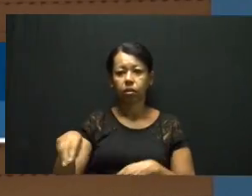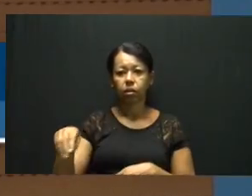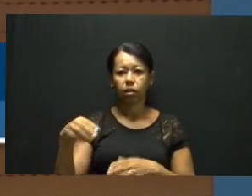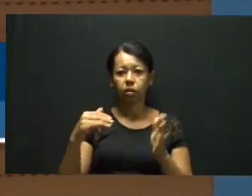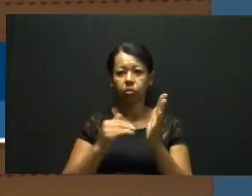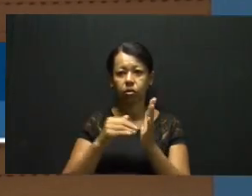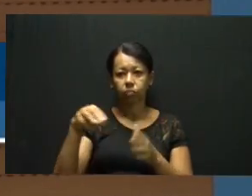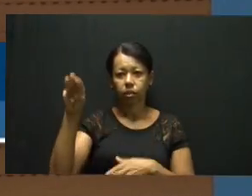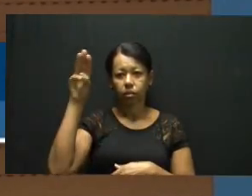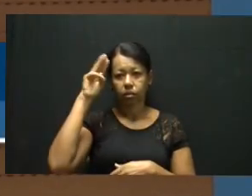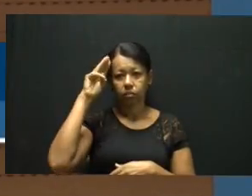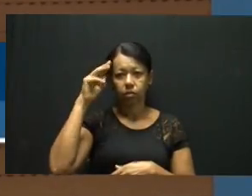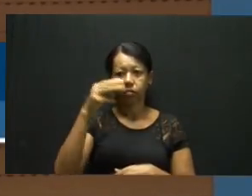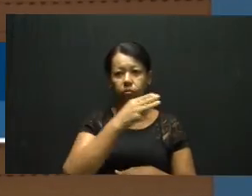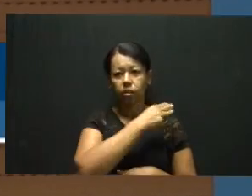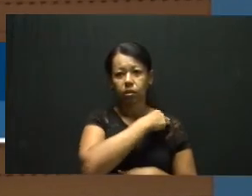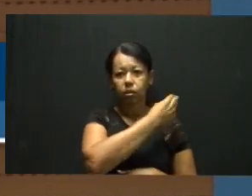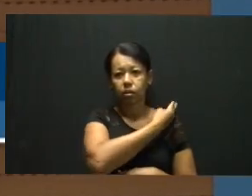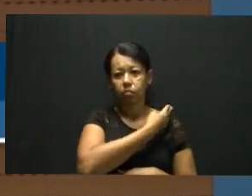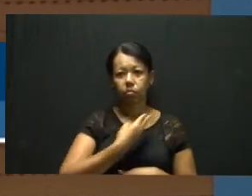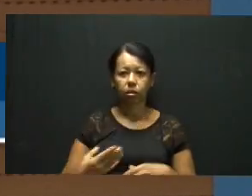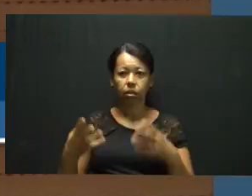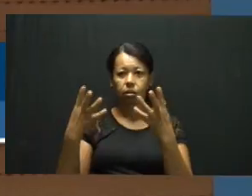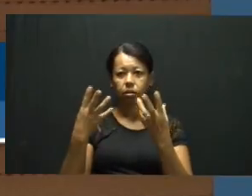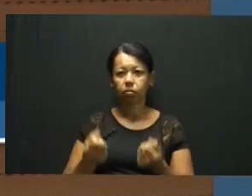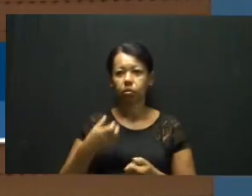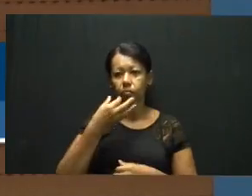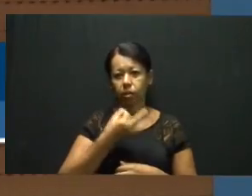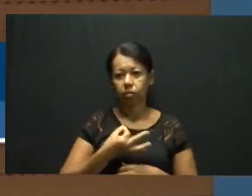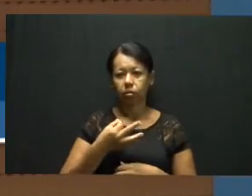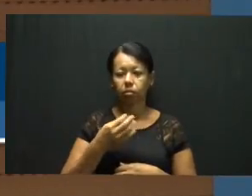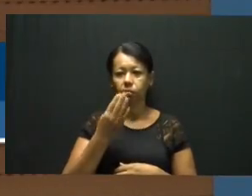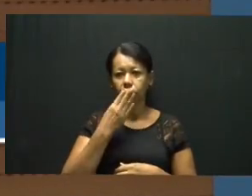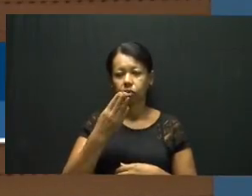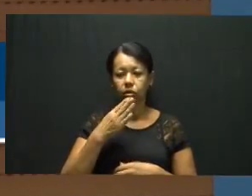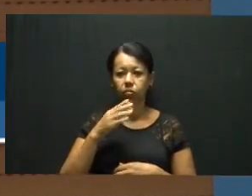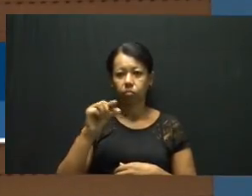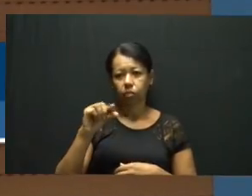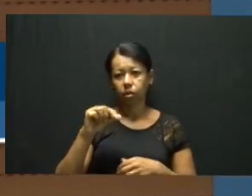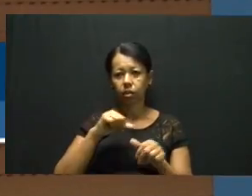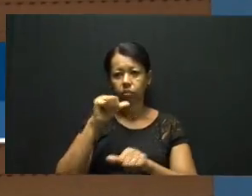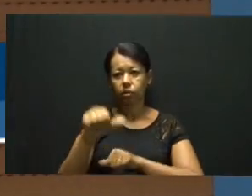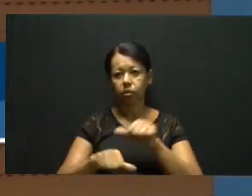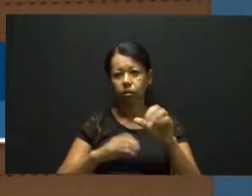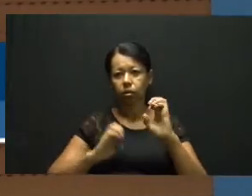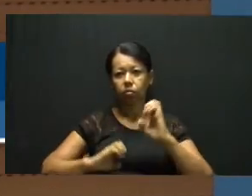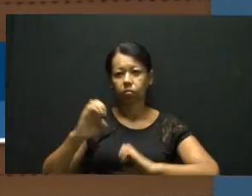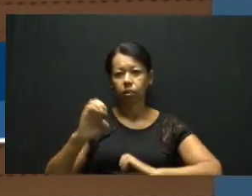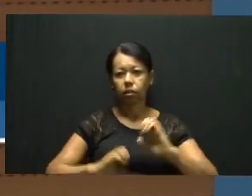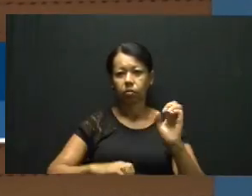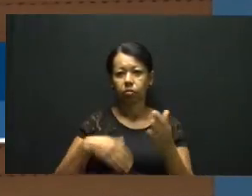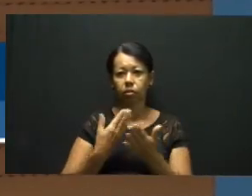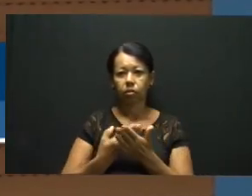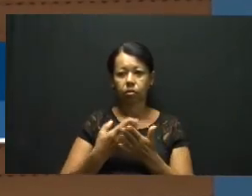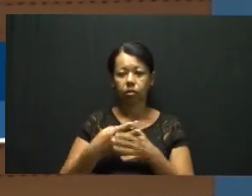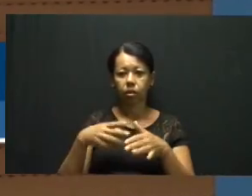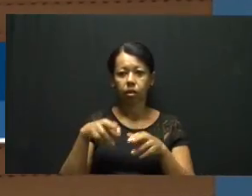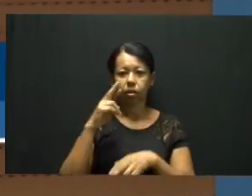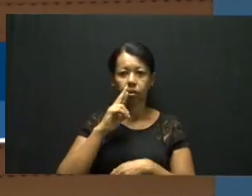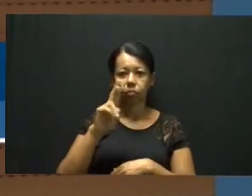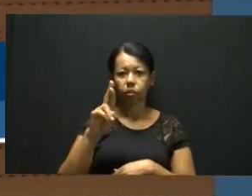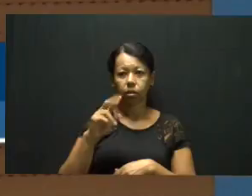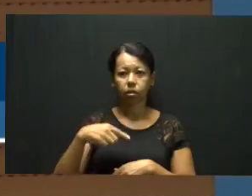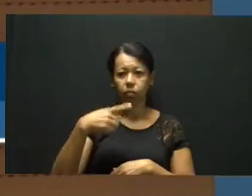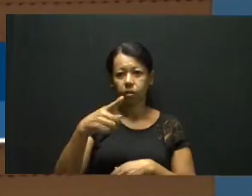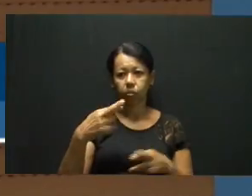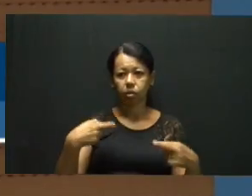Público Estadual aprovou a proposta solicitando pequenas modificações e a empresa ficou de estudar e dar uma resposta na